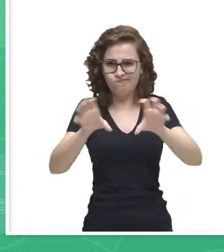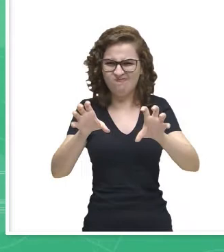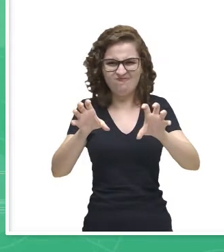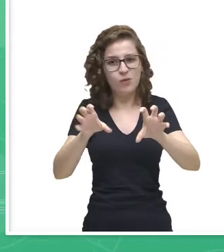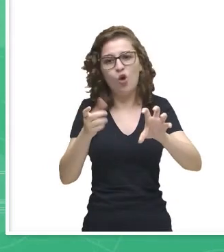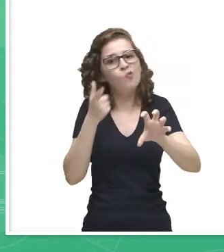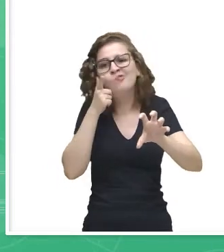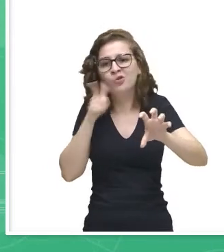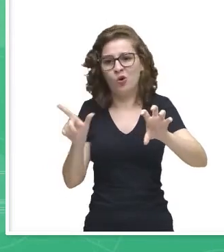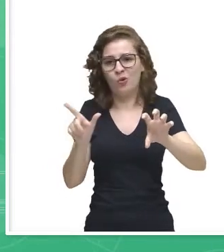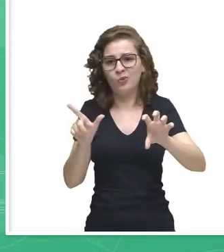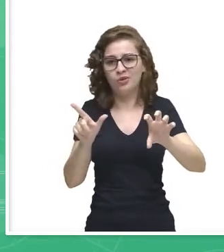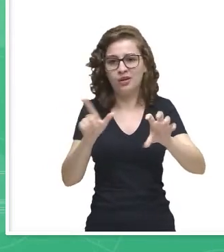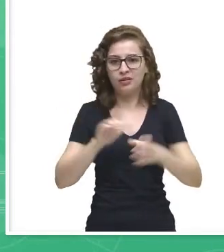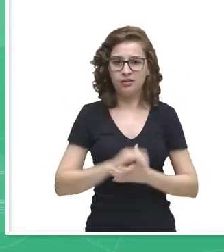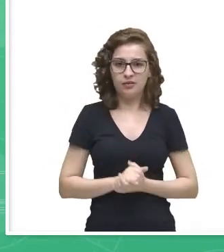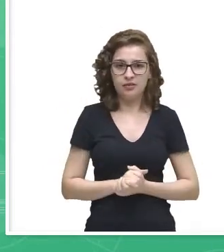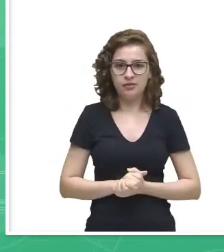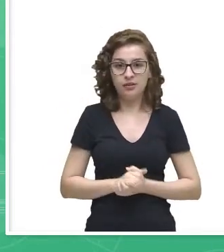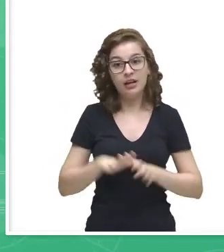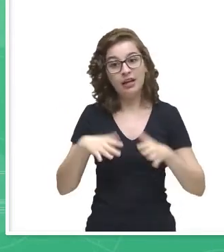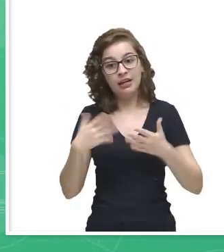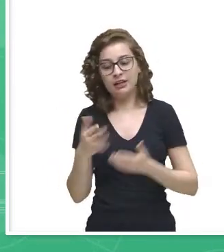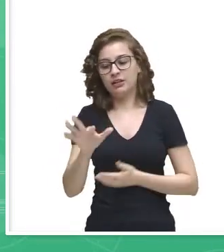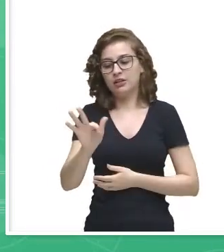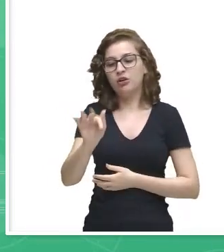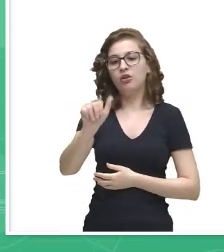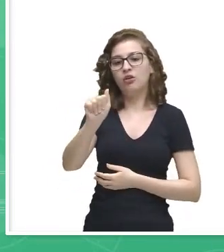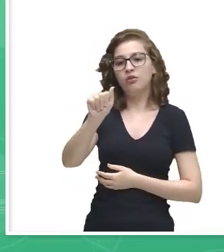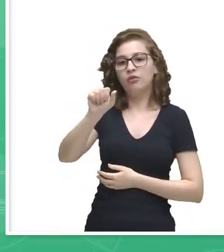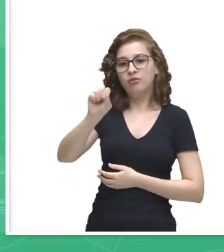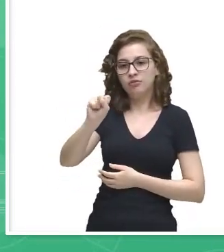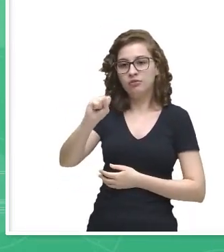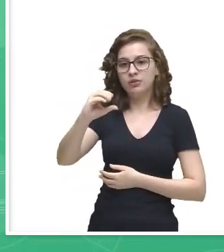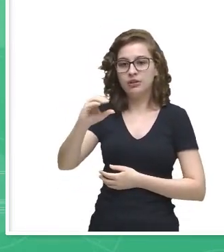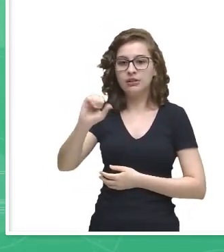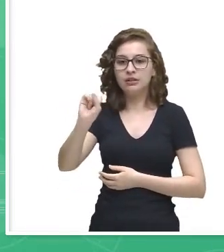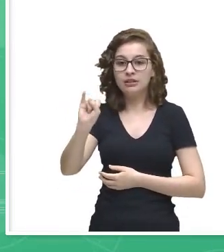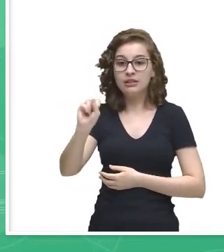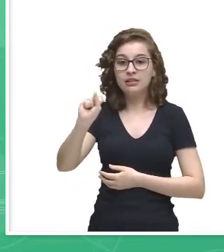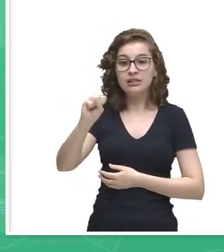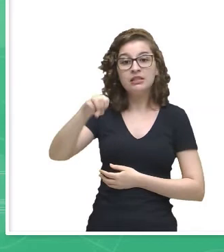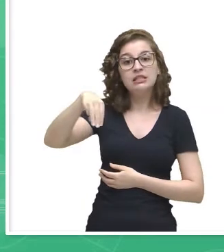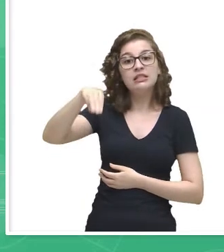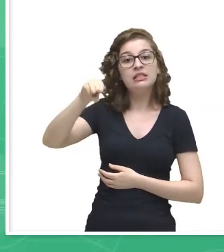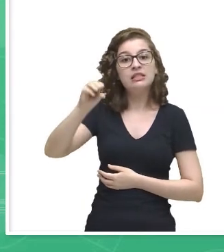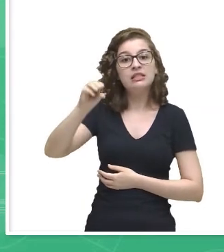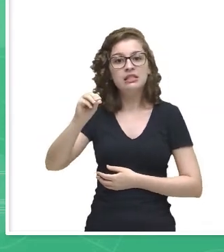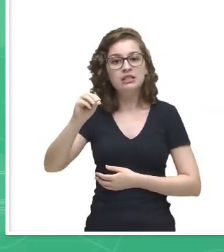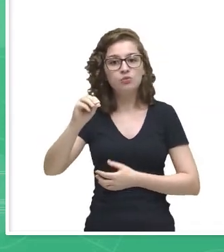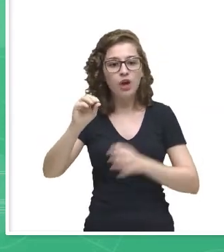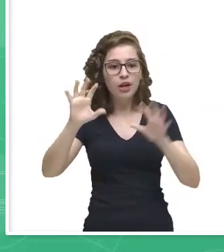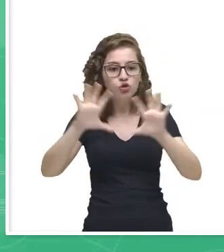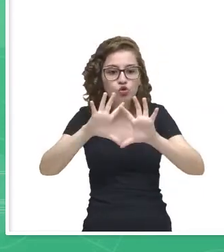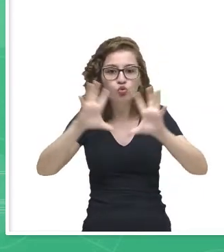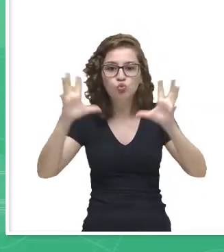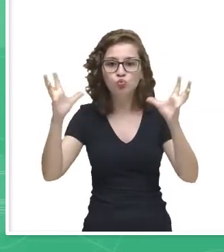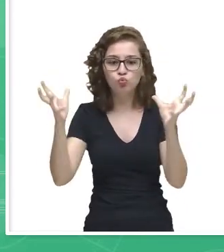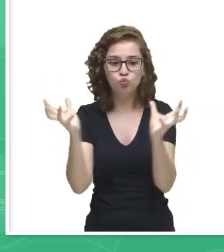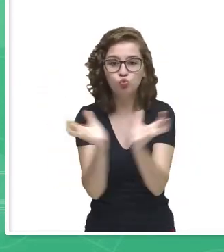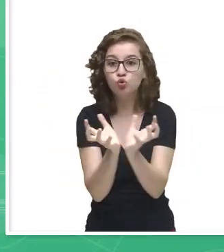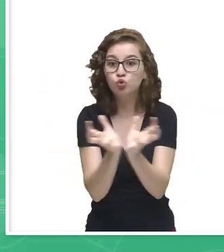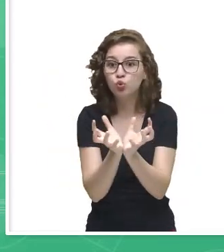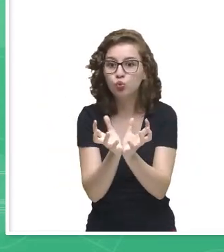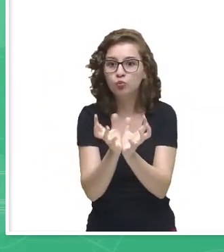você já não consegue. Então, fascismo, a palavra fascismo vem dessa ideia, né, de união desses